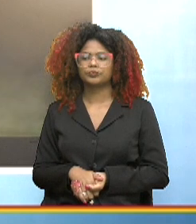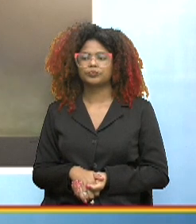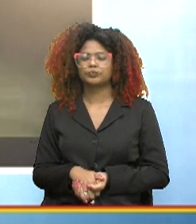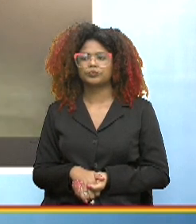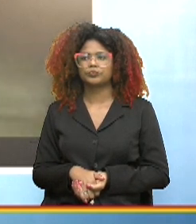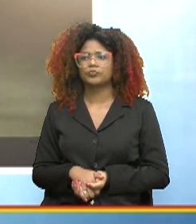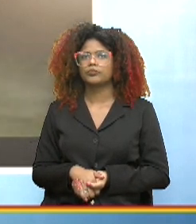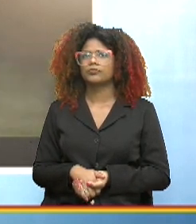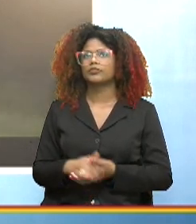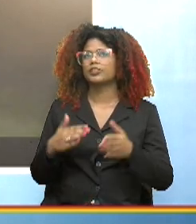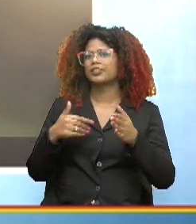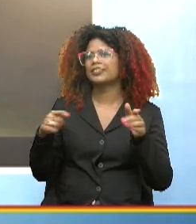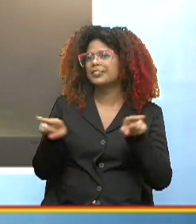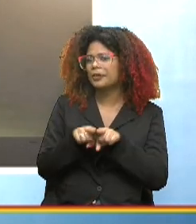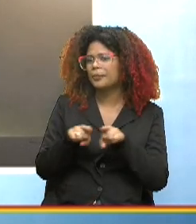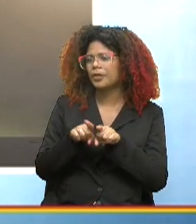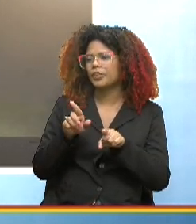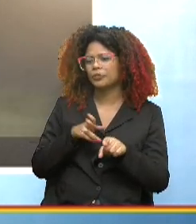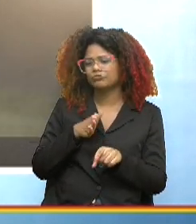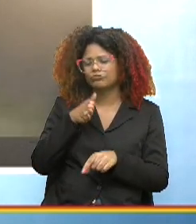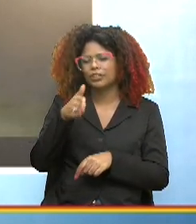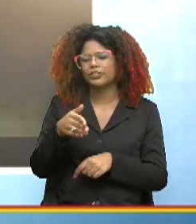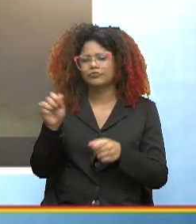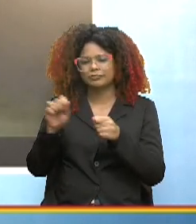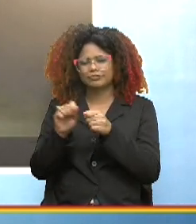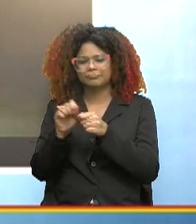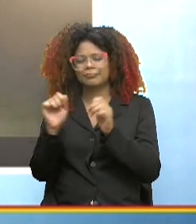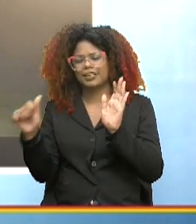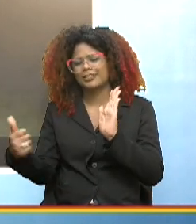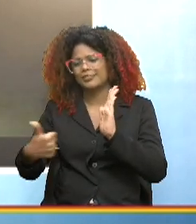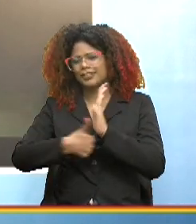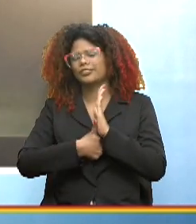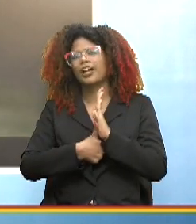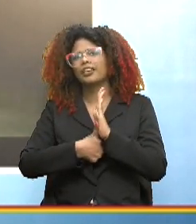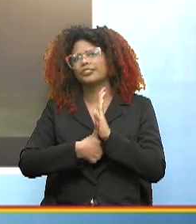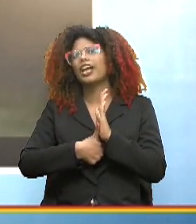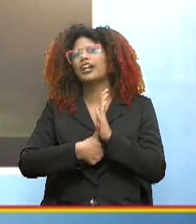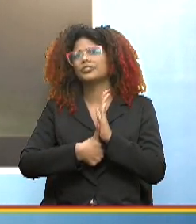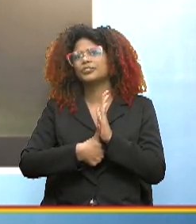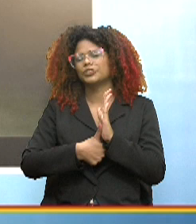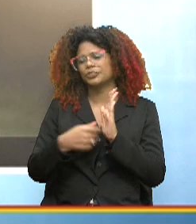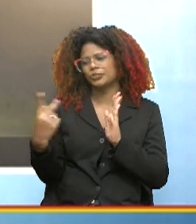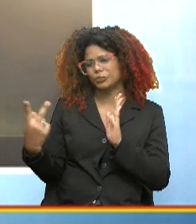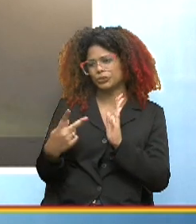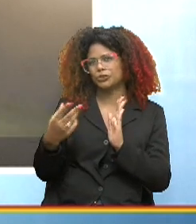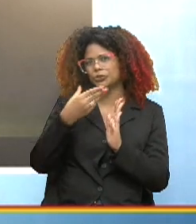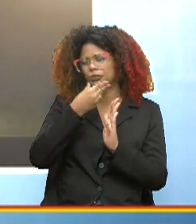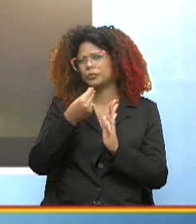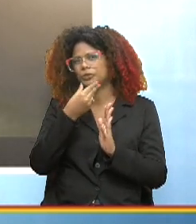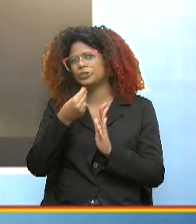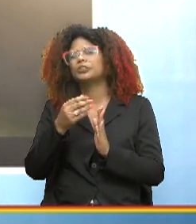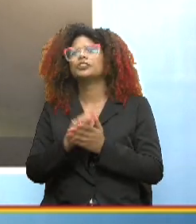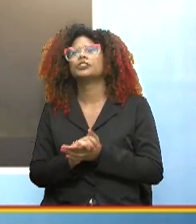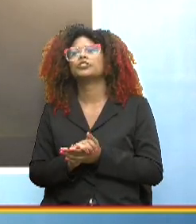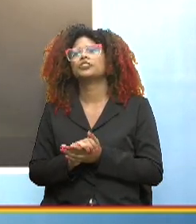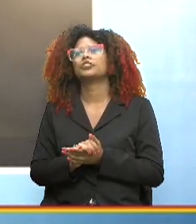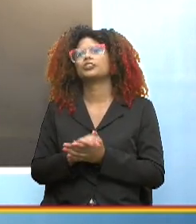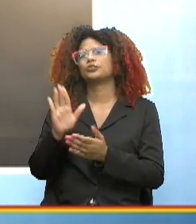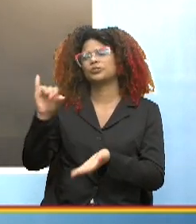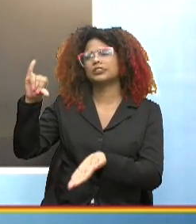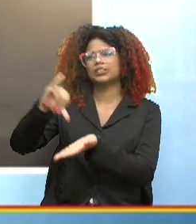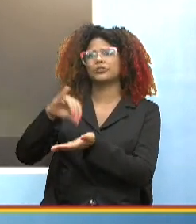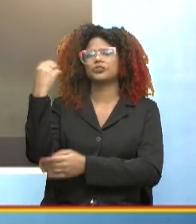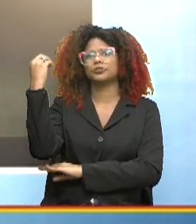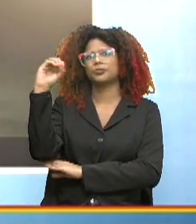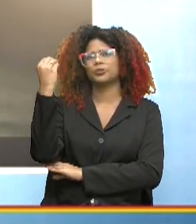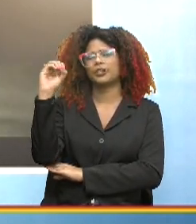inclusive quando a gente foi fazer a identidade deles no tudo fácil aí no centro a